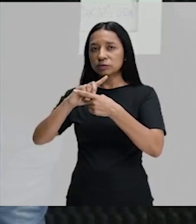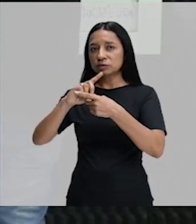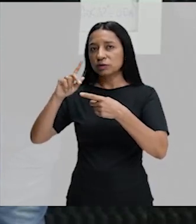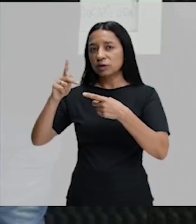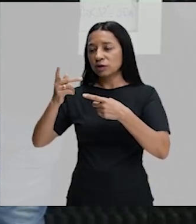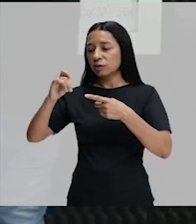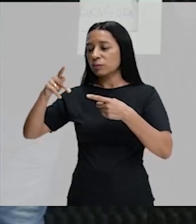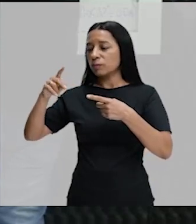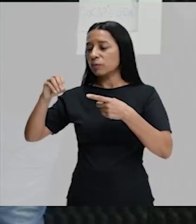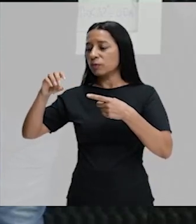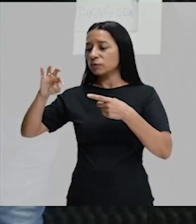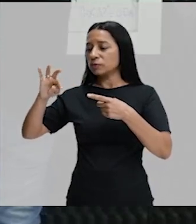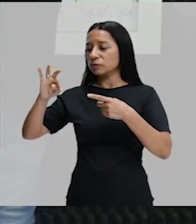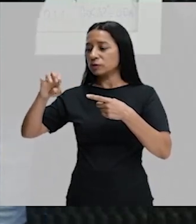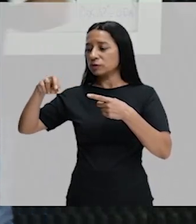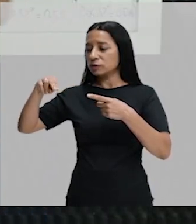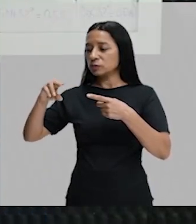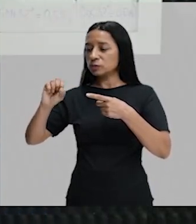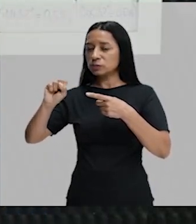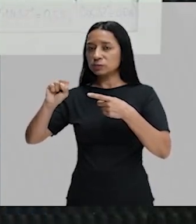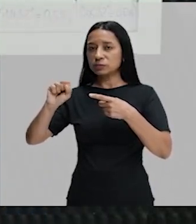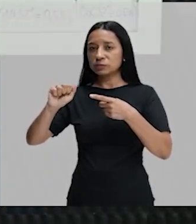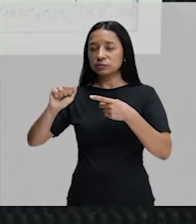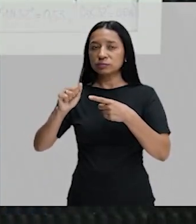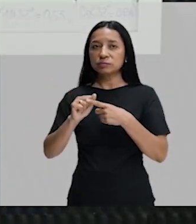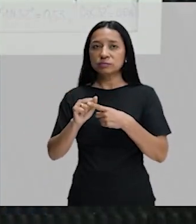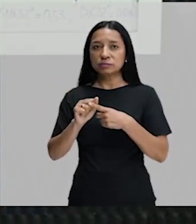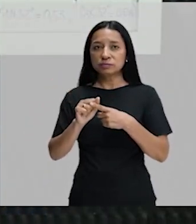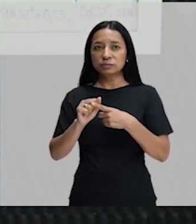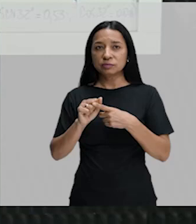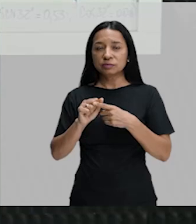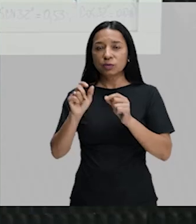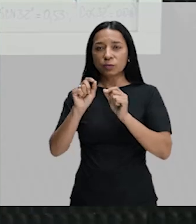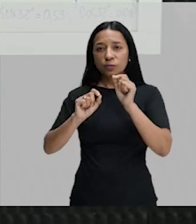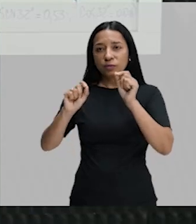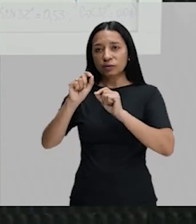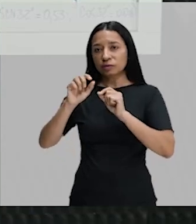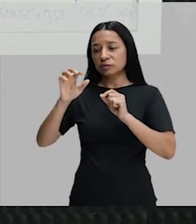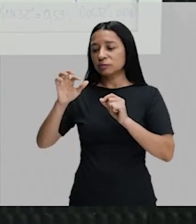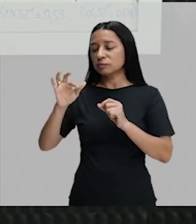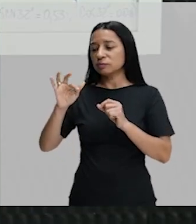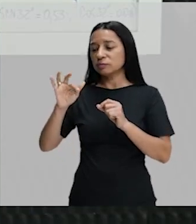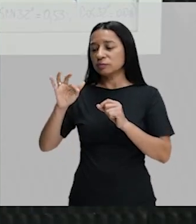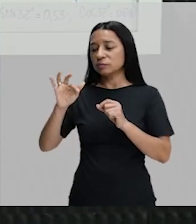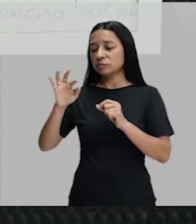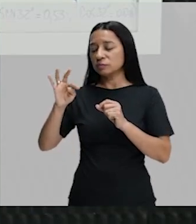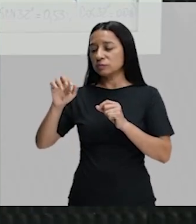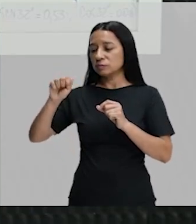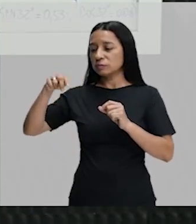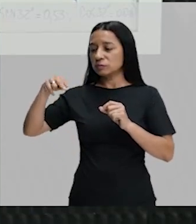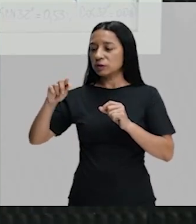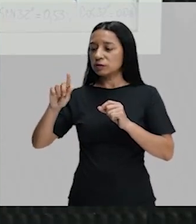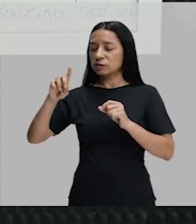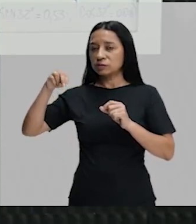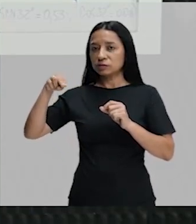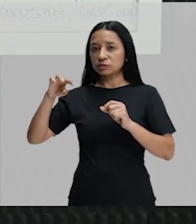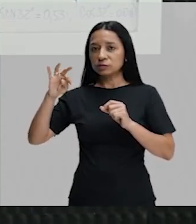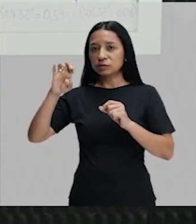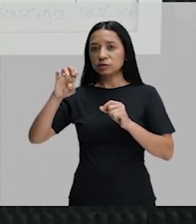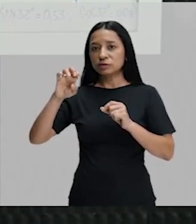pela hipotenusa. Certo? E o que nós chamamos de tangente de um